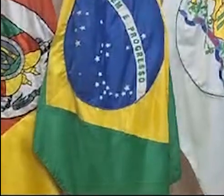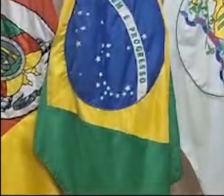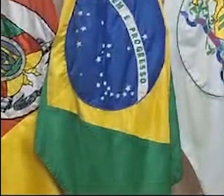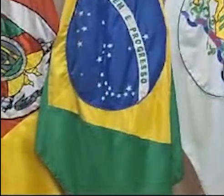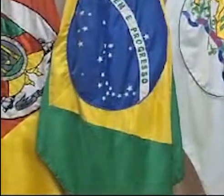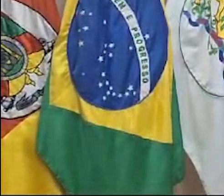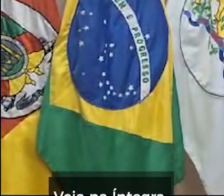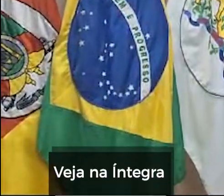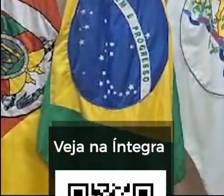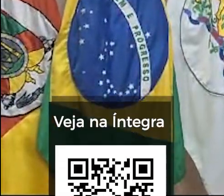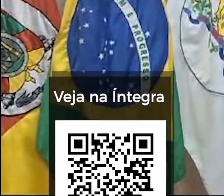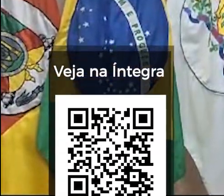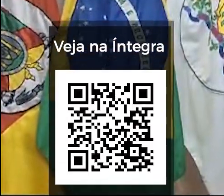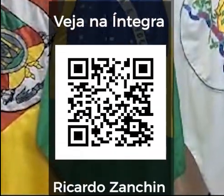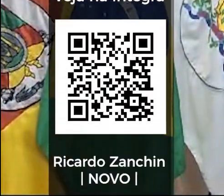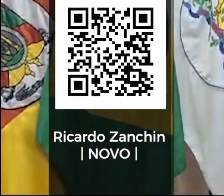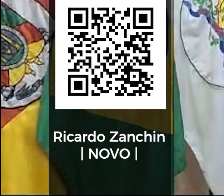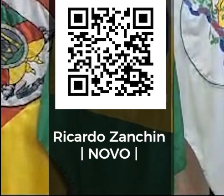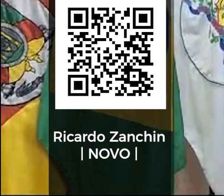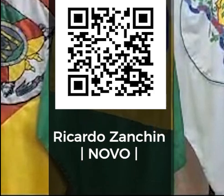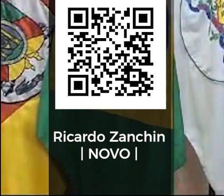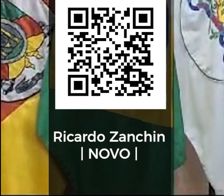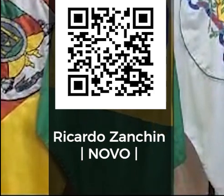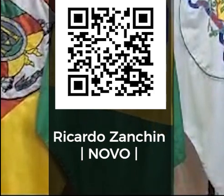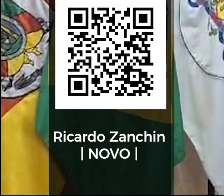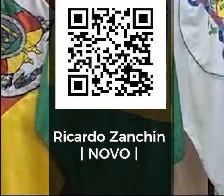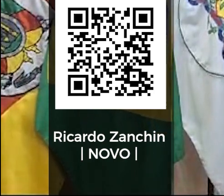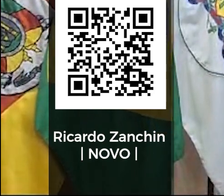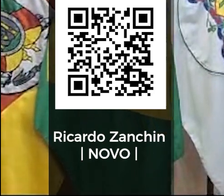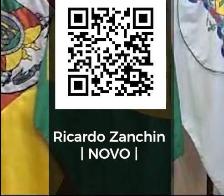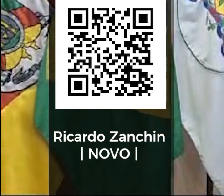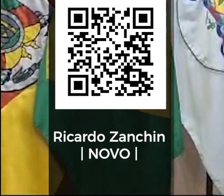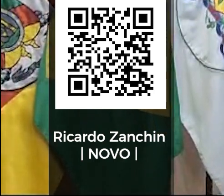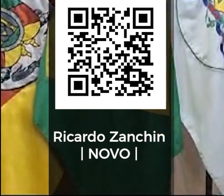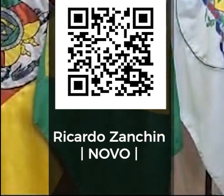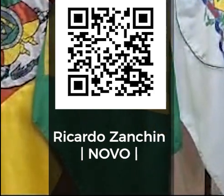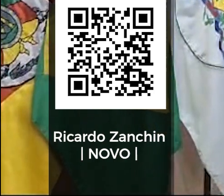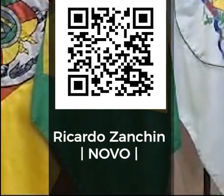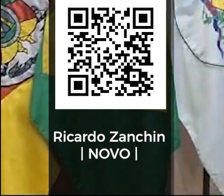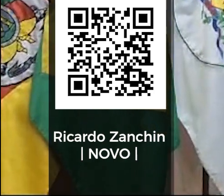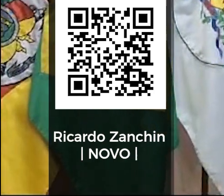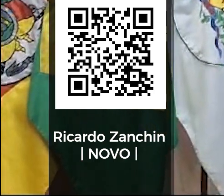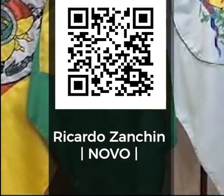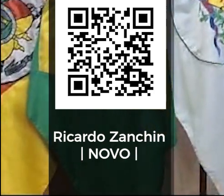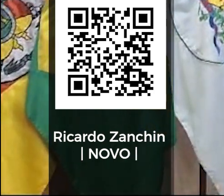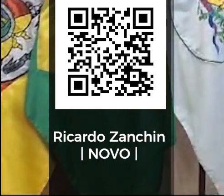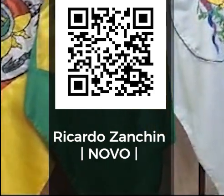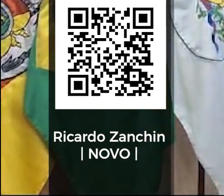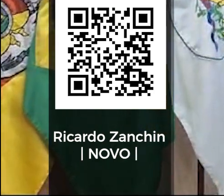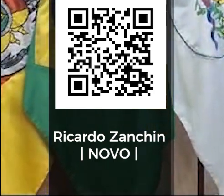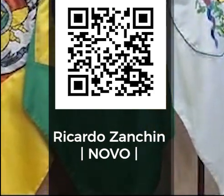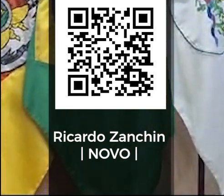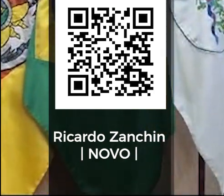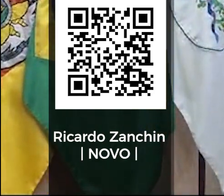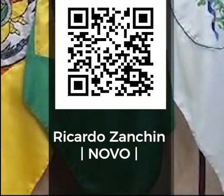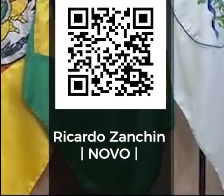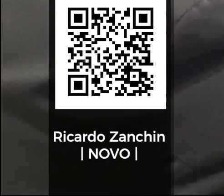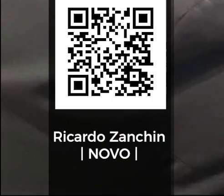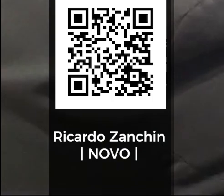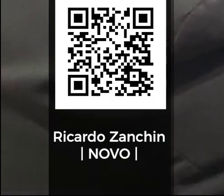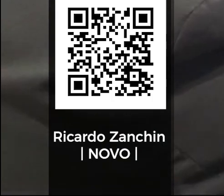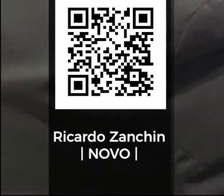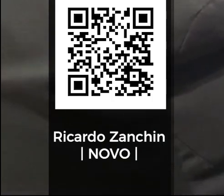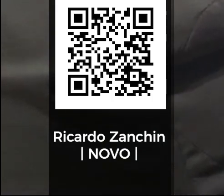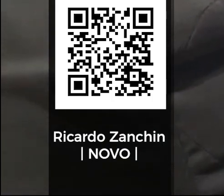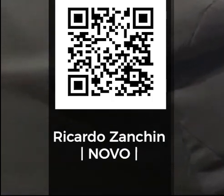Durante o espaço do Grande Expediente, o vereador professor Zanquim apresentou uma proposta para a gestão dos resíduos oriundos das enchentes no estado.